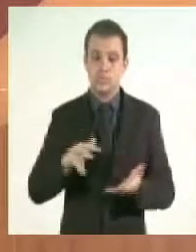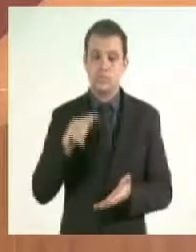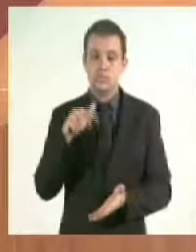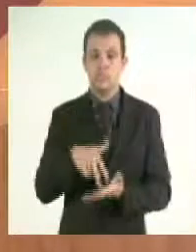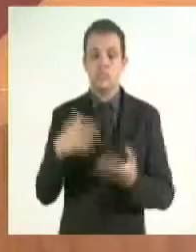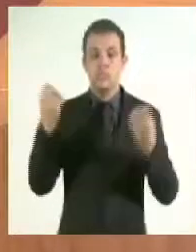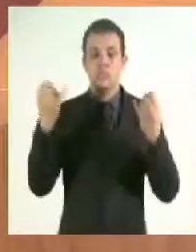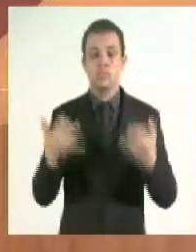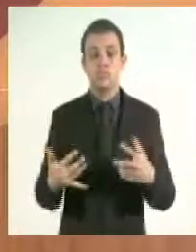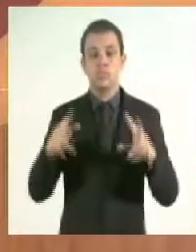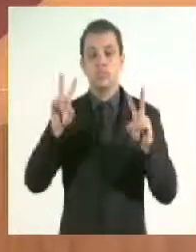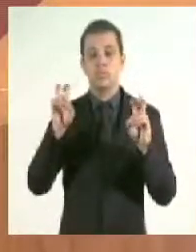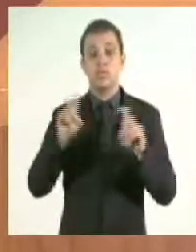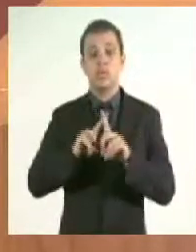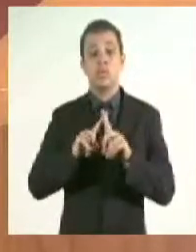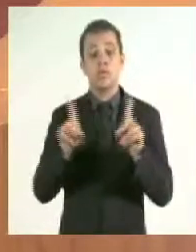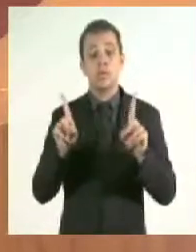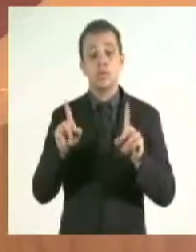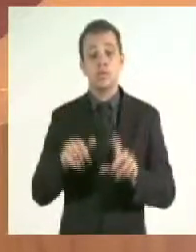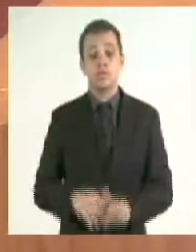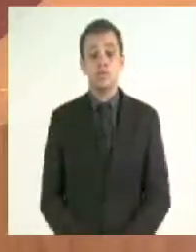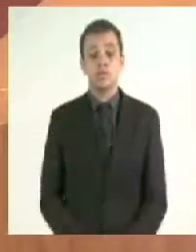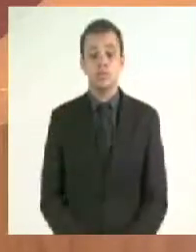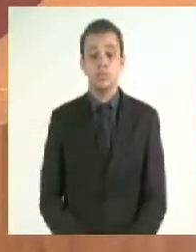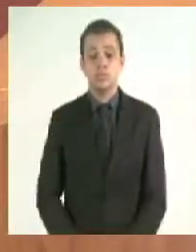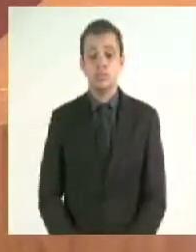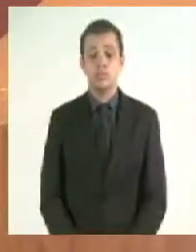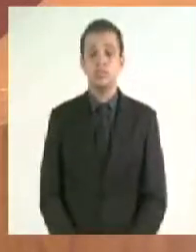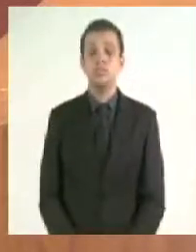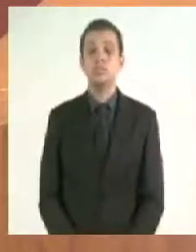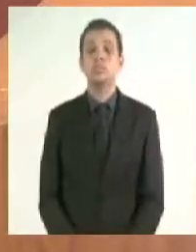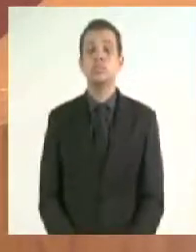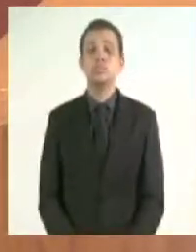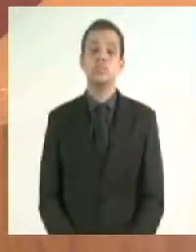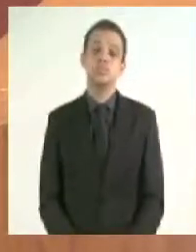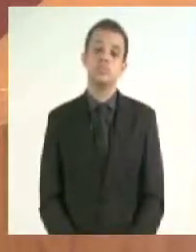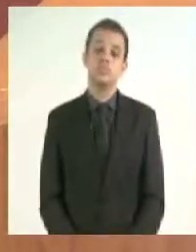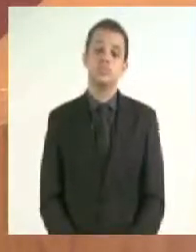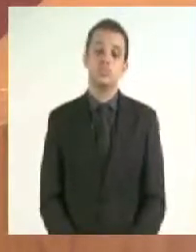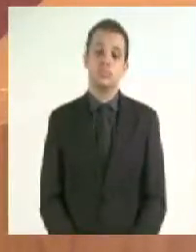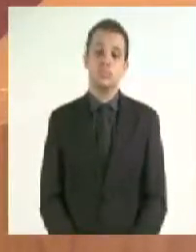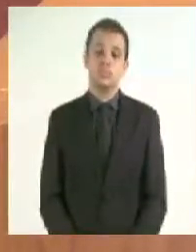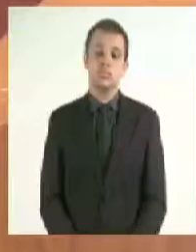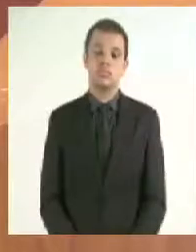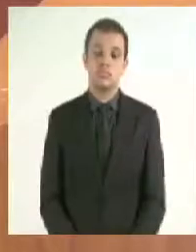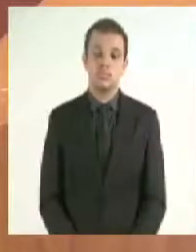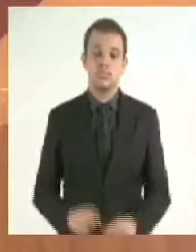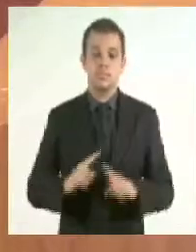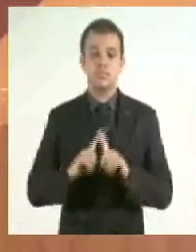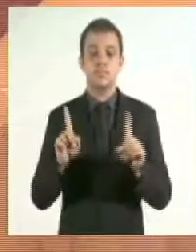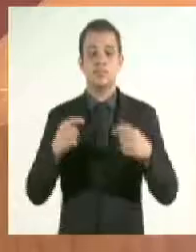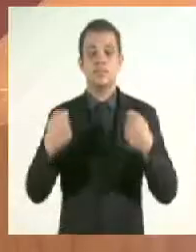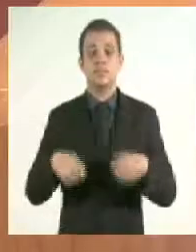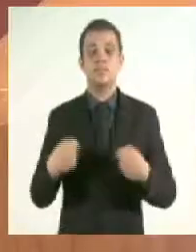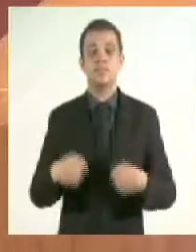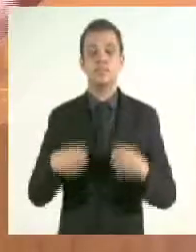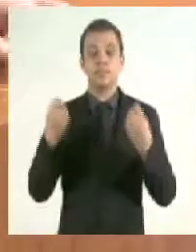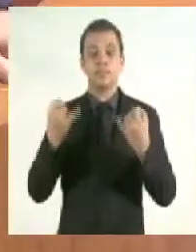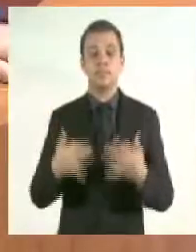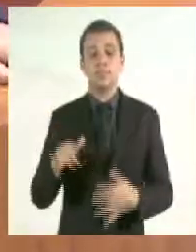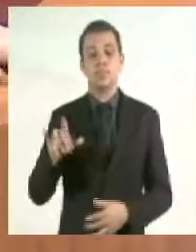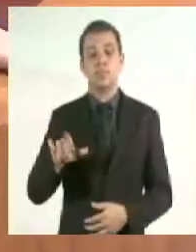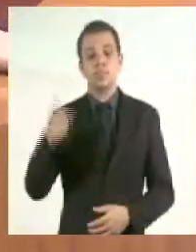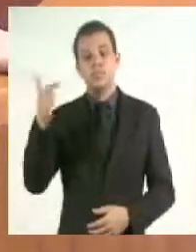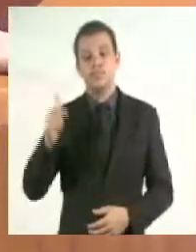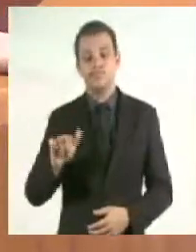assunto. Só que, infelizmente, a gente tem que tratar de injustiças e de coisas